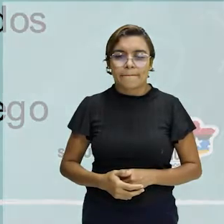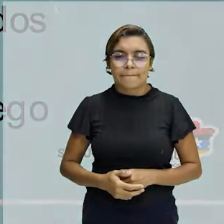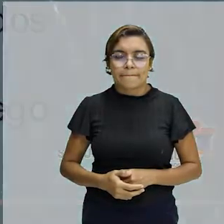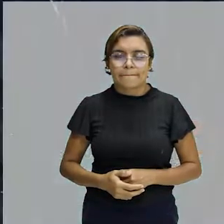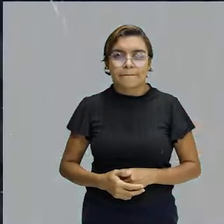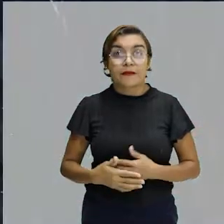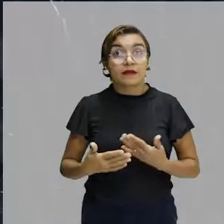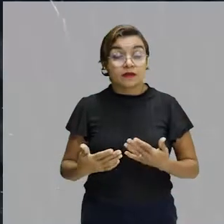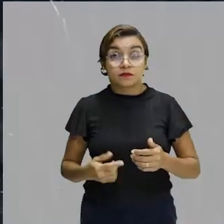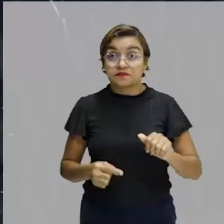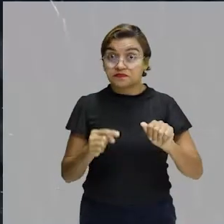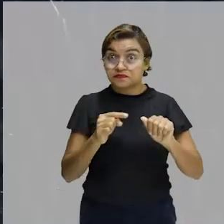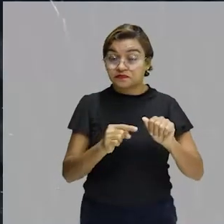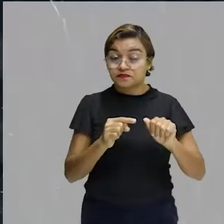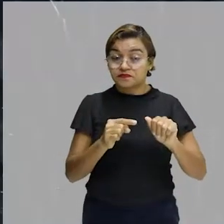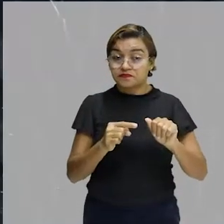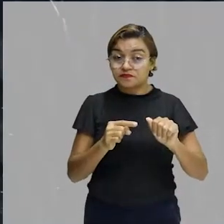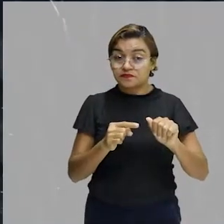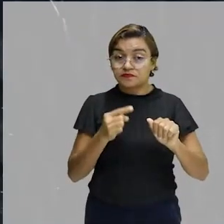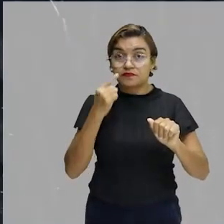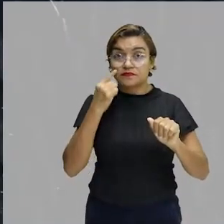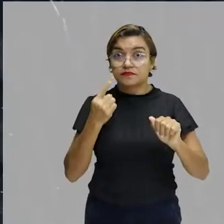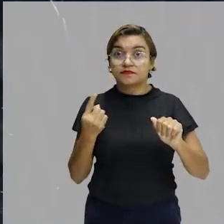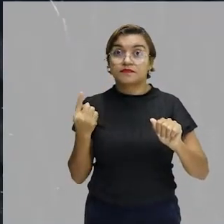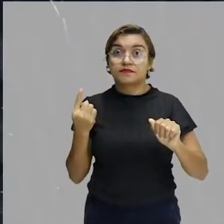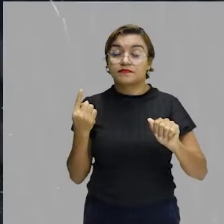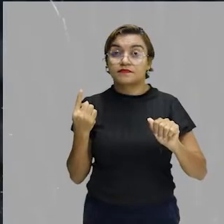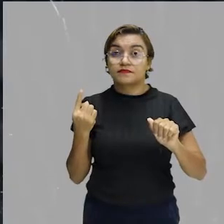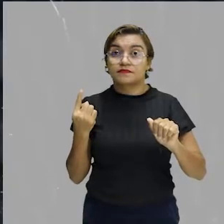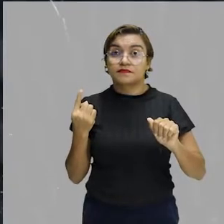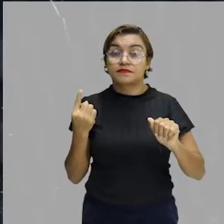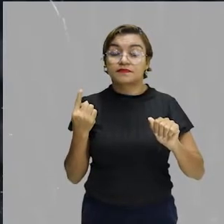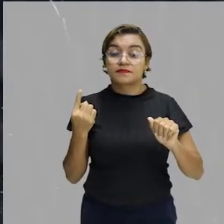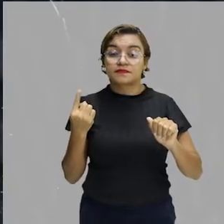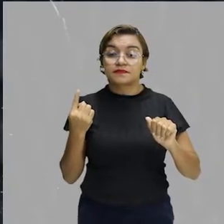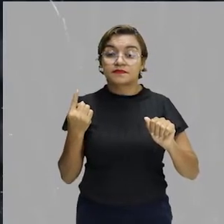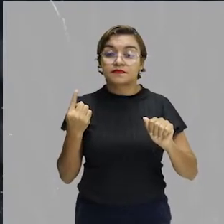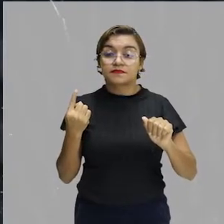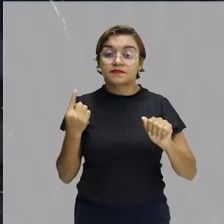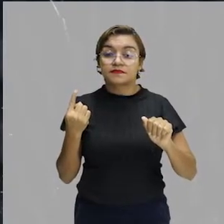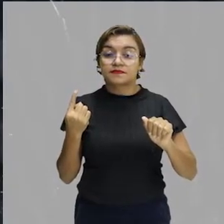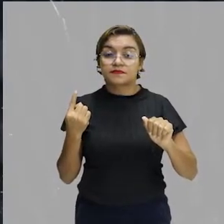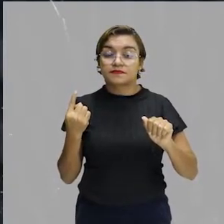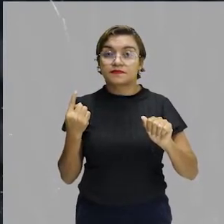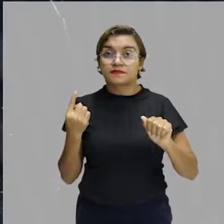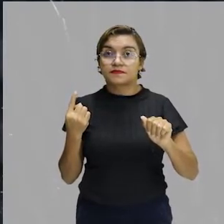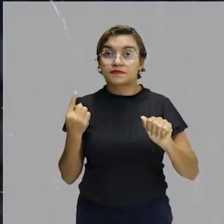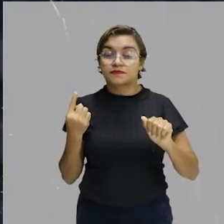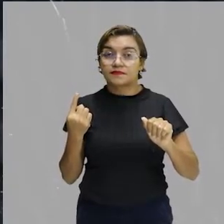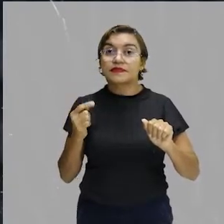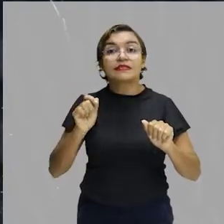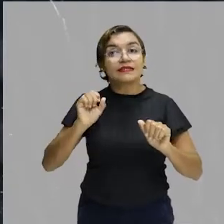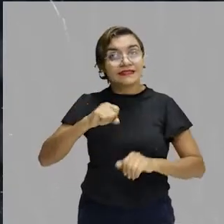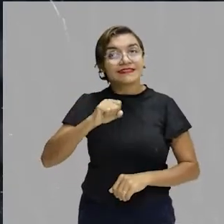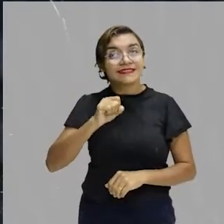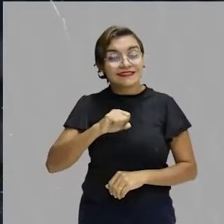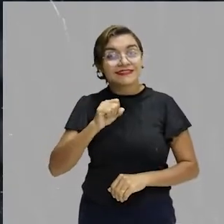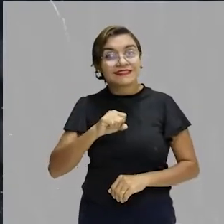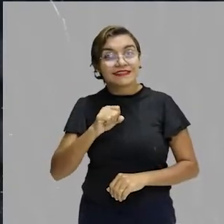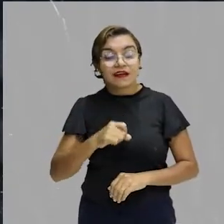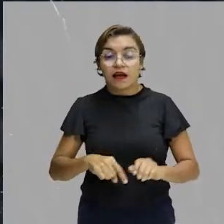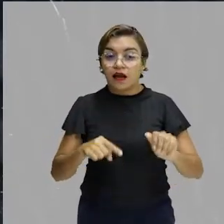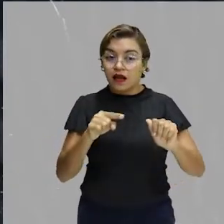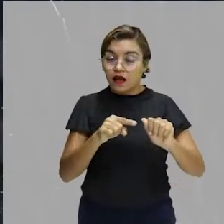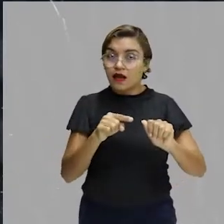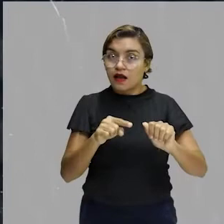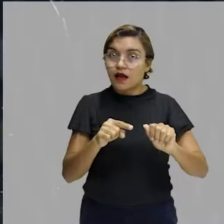atrelada a quê, galera? Letra A, a utilização dos recursos naturais, que possui a capacidade de regeneração. Com certeza, essa é